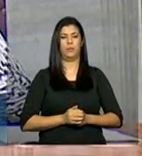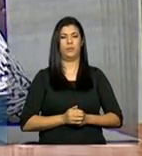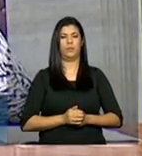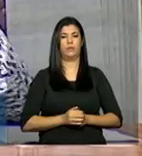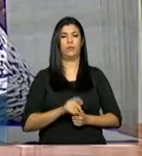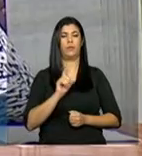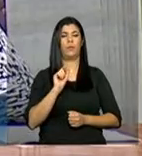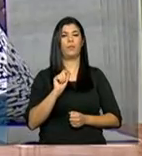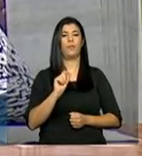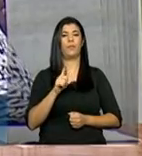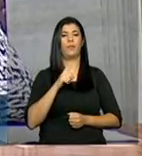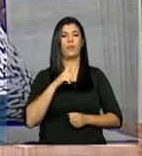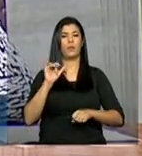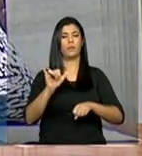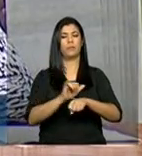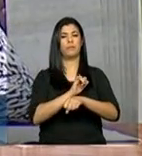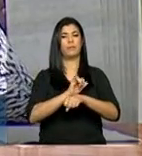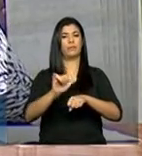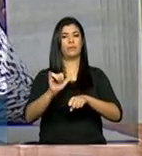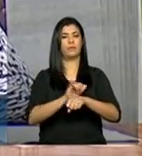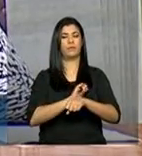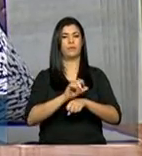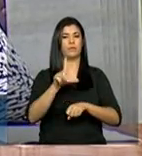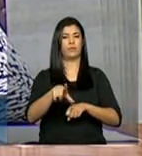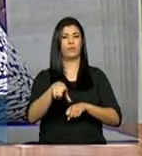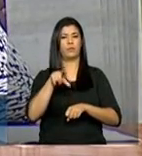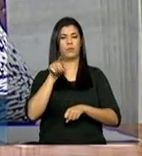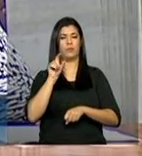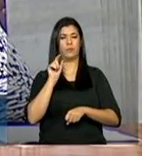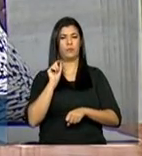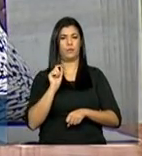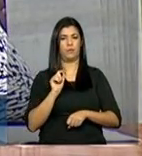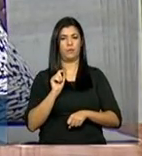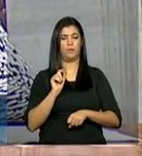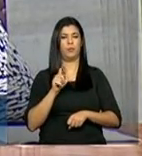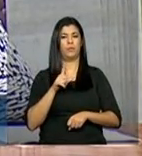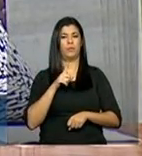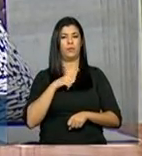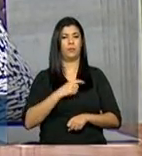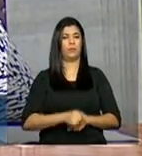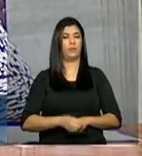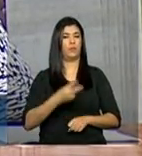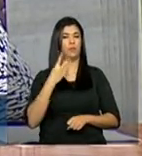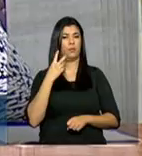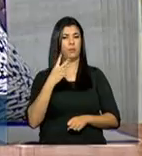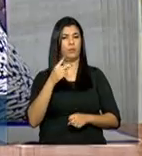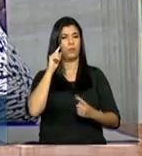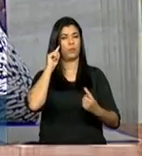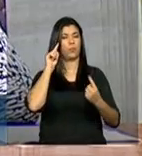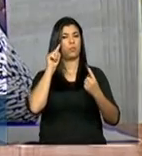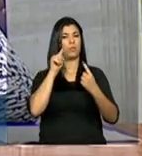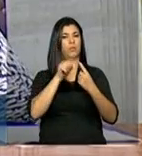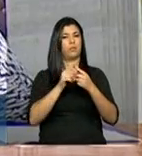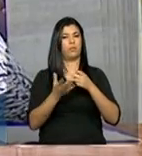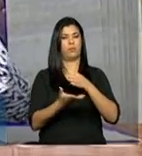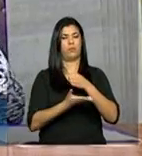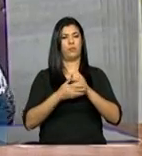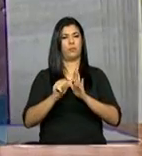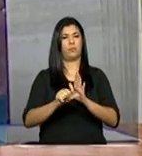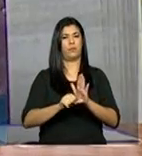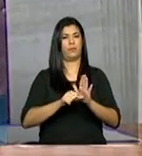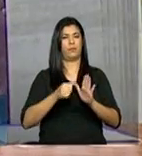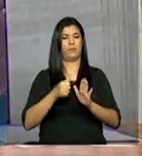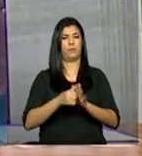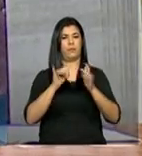que é uma estratégia que nós adotamos com 2 objetivos fundamentais. O primeiro deles,